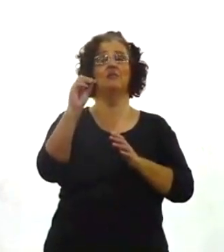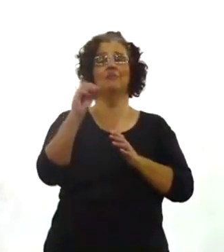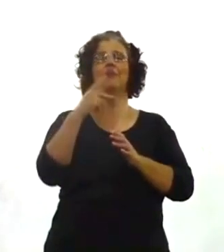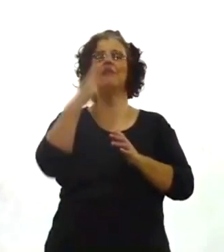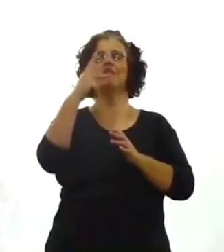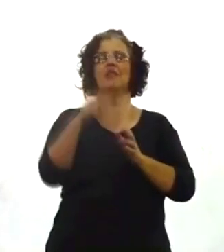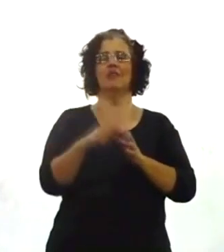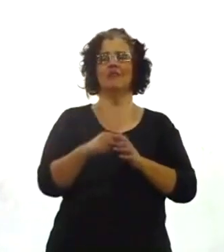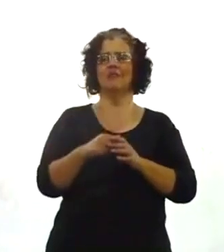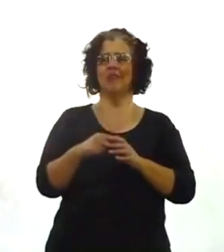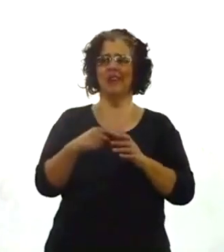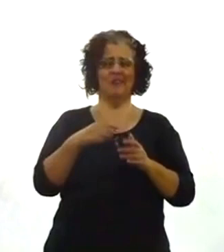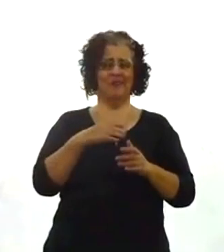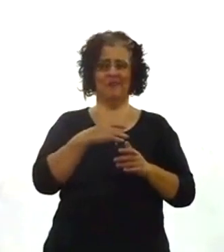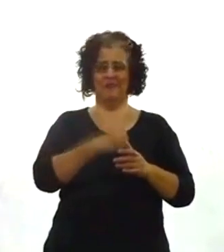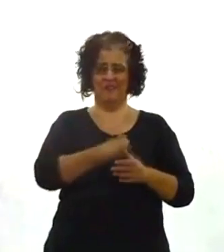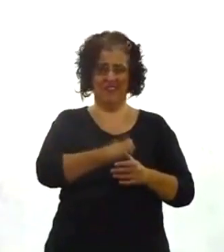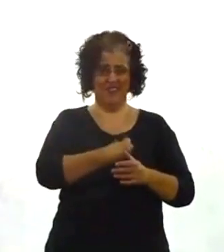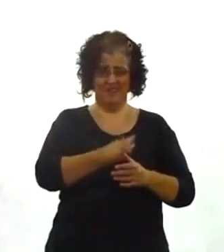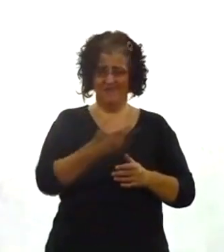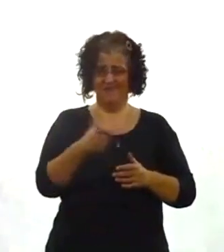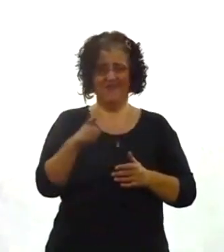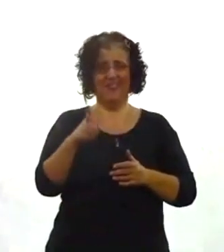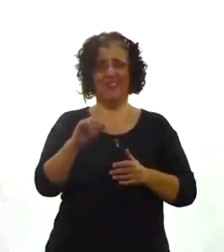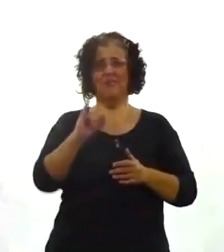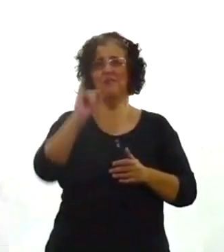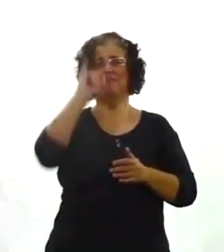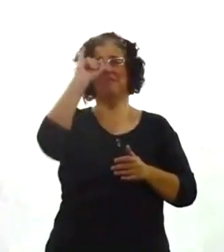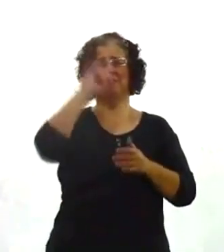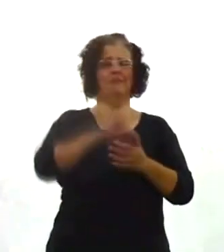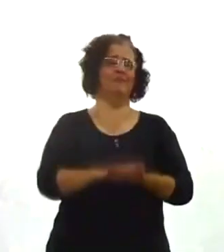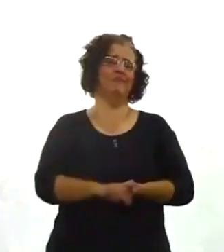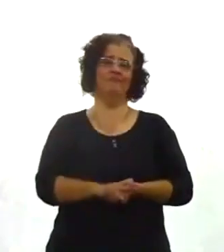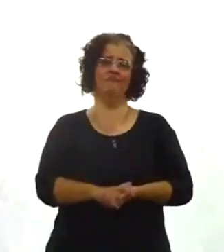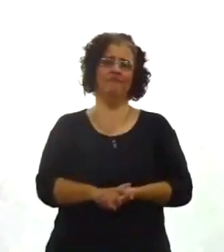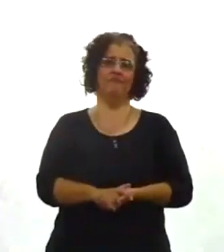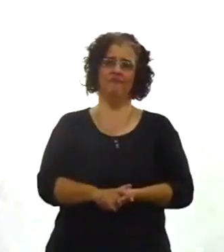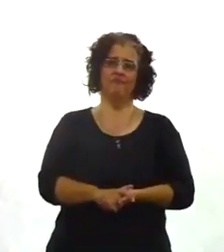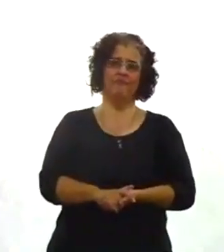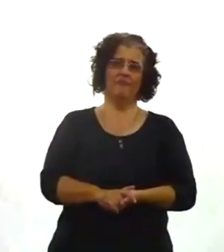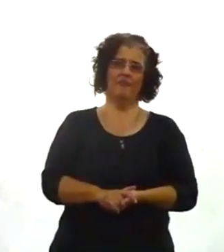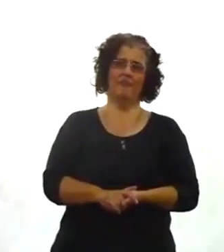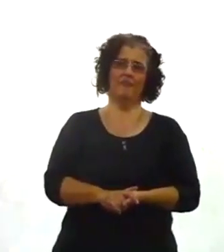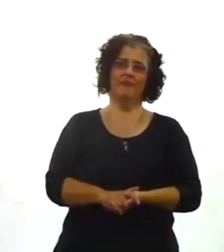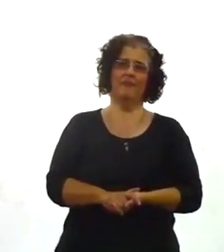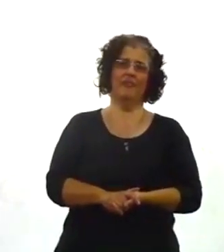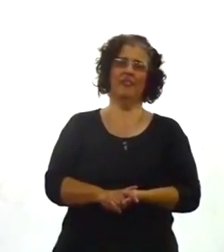desde que eu posso gastar a minha vida inteira não